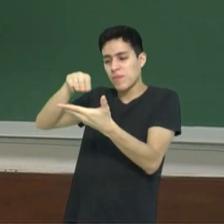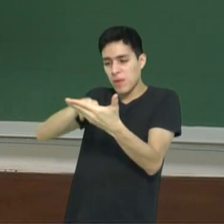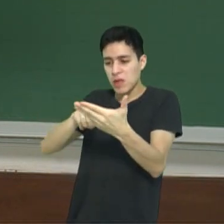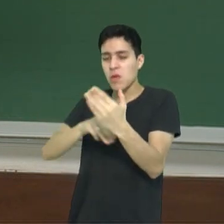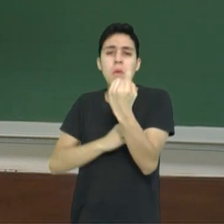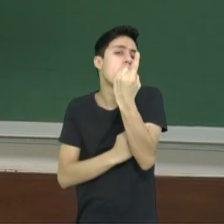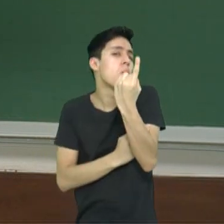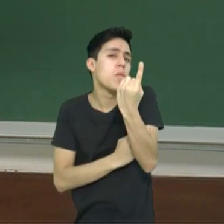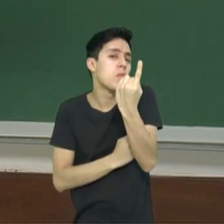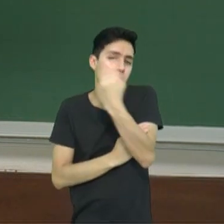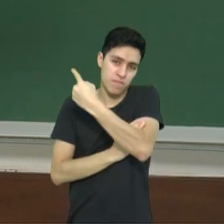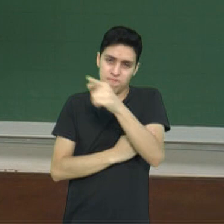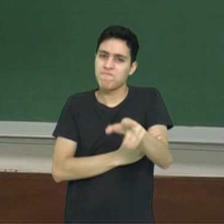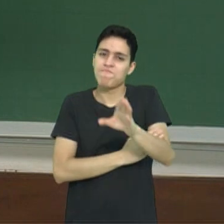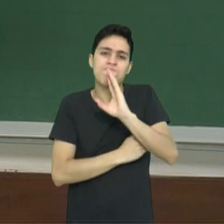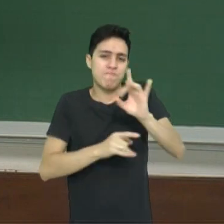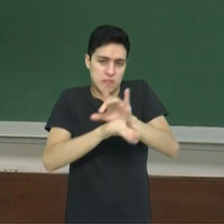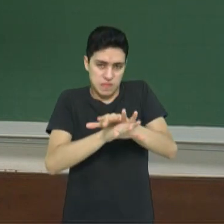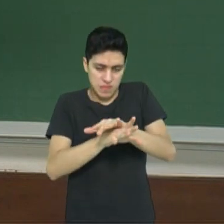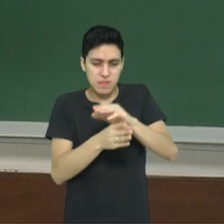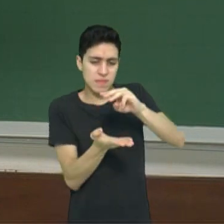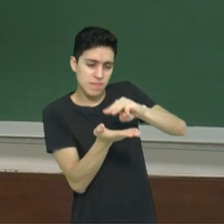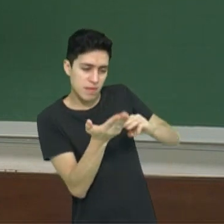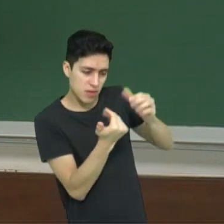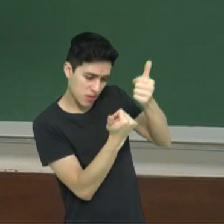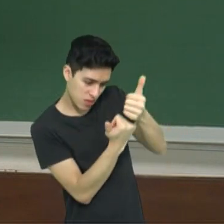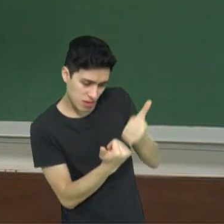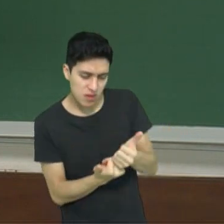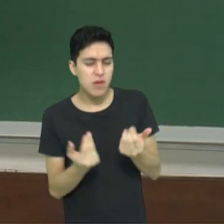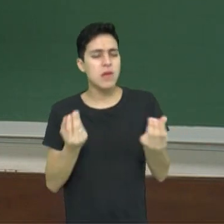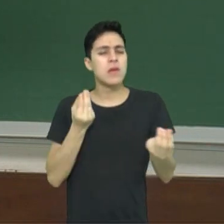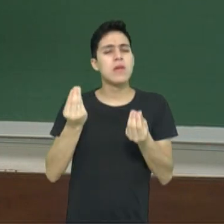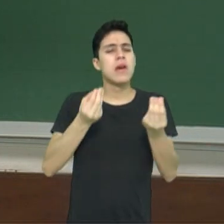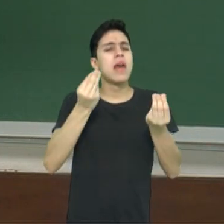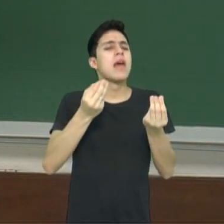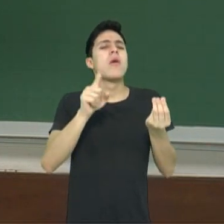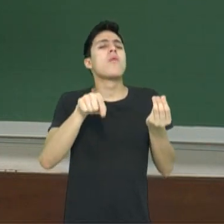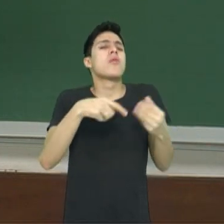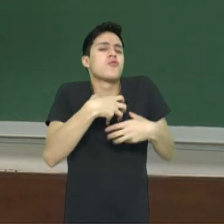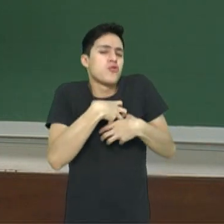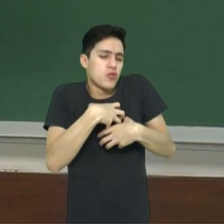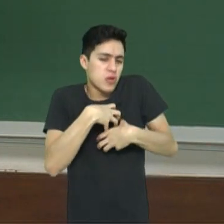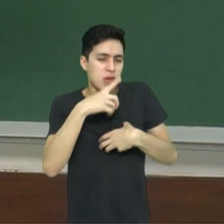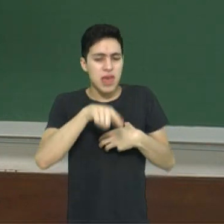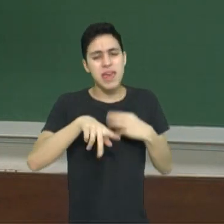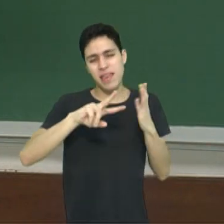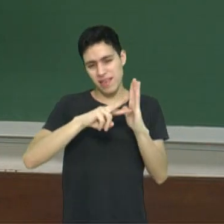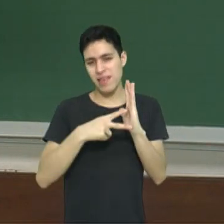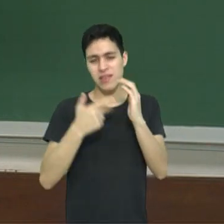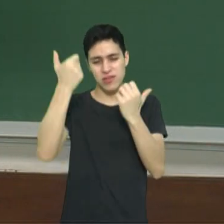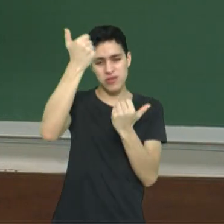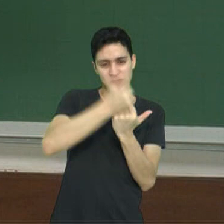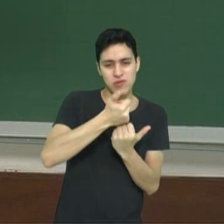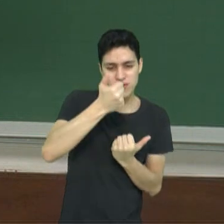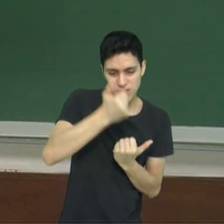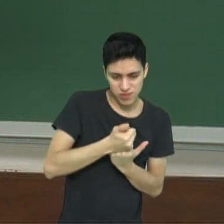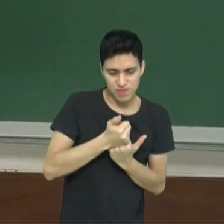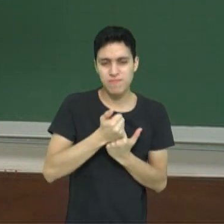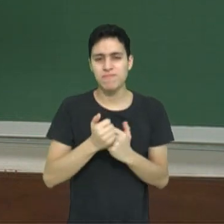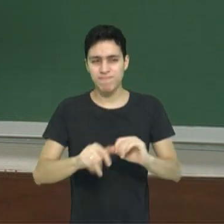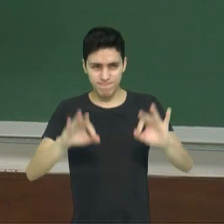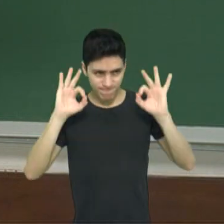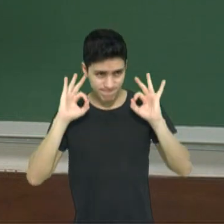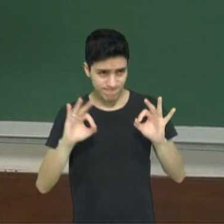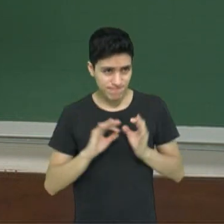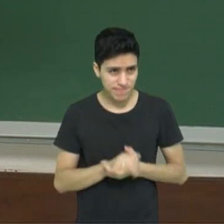conhecem esse método. O método da substituição, lembrando, consiste em substituir.